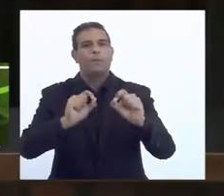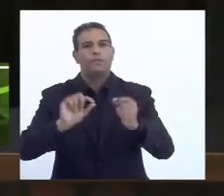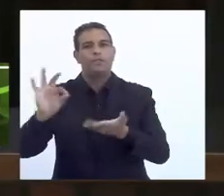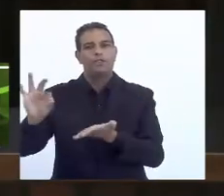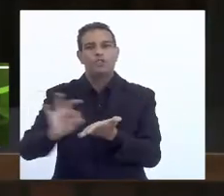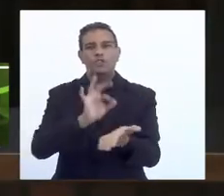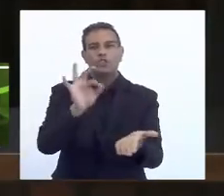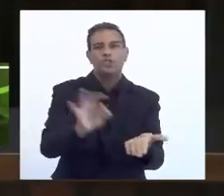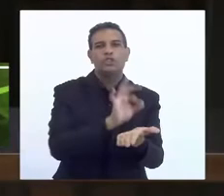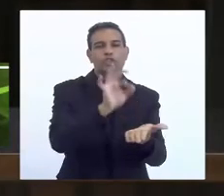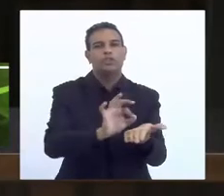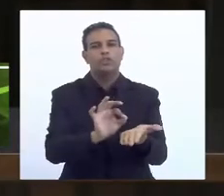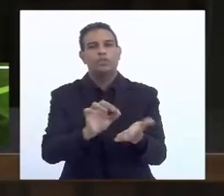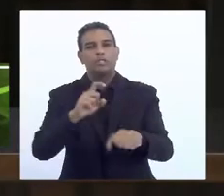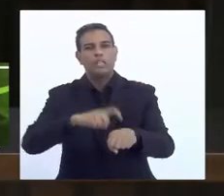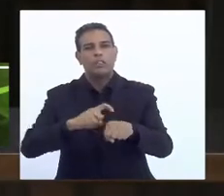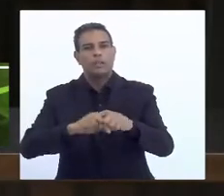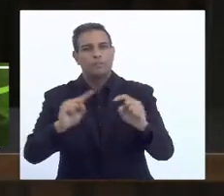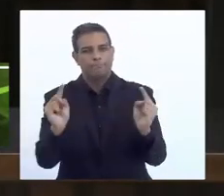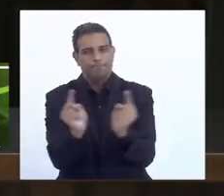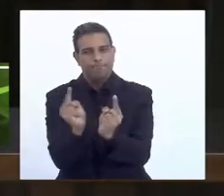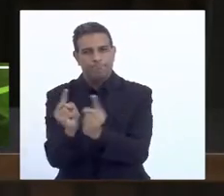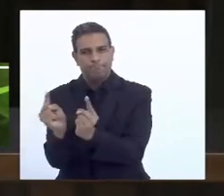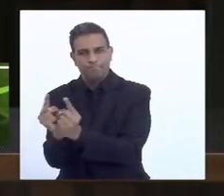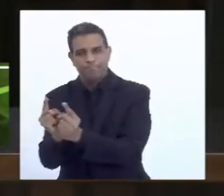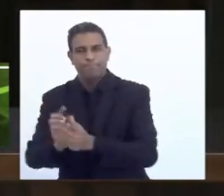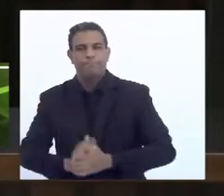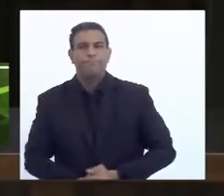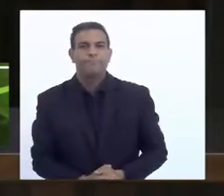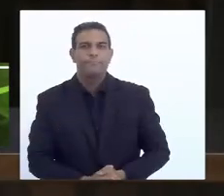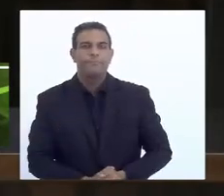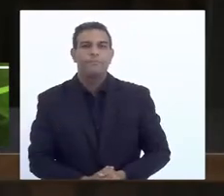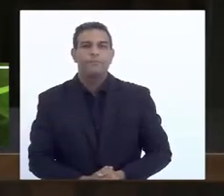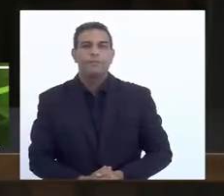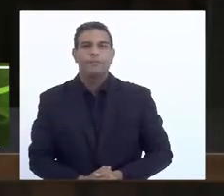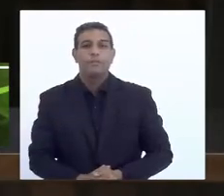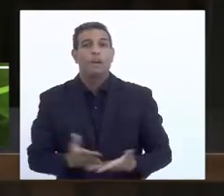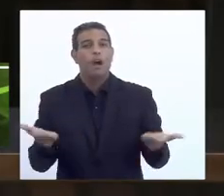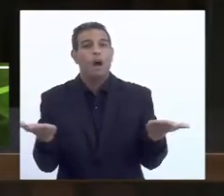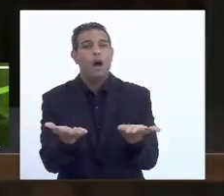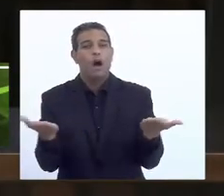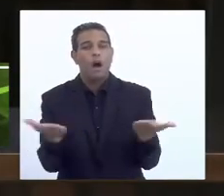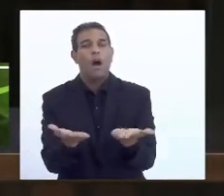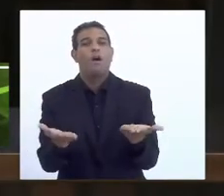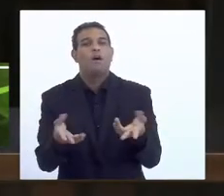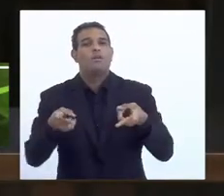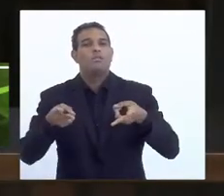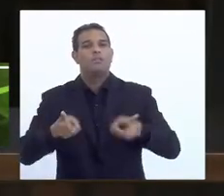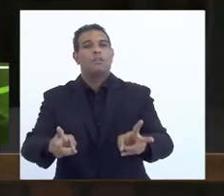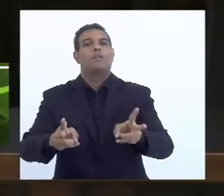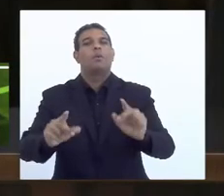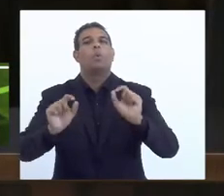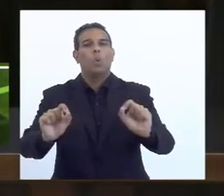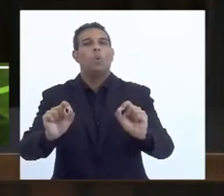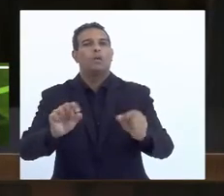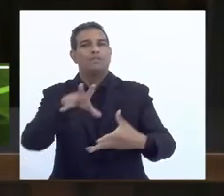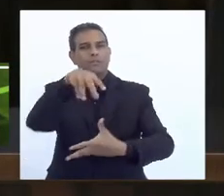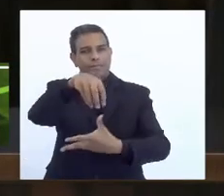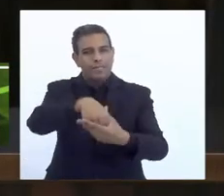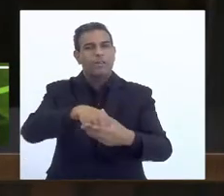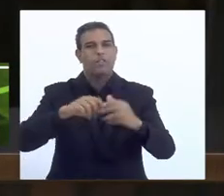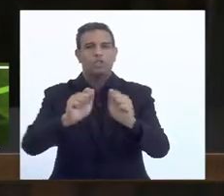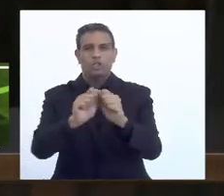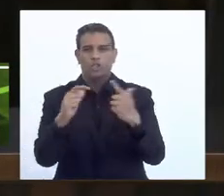inscrição, obviamente, num tempo menor. E vou aqui agora, como sempre a gente faz aqui dentro dessa